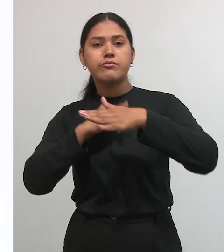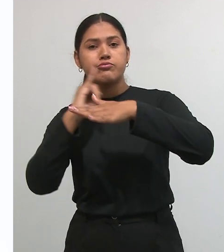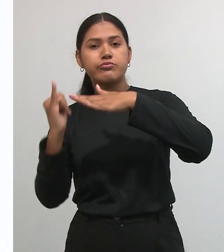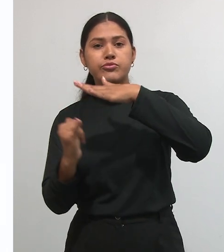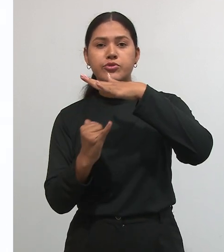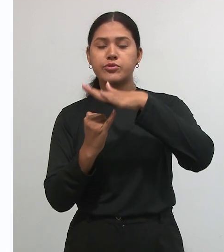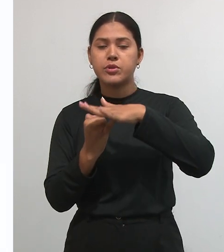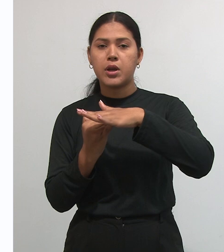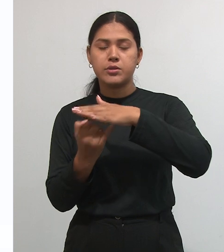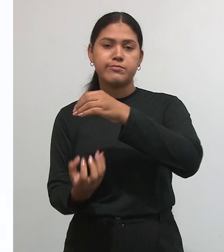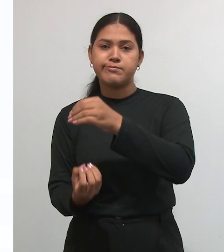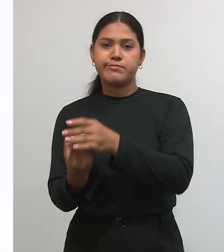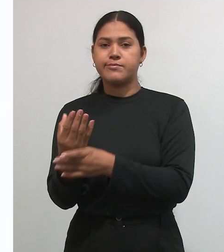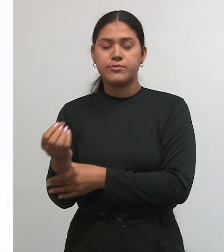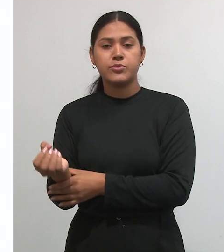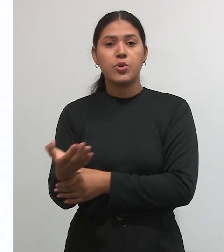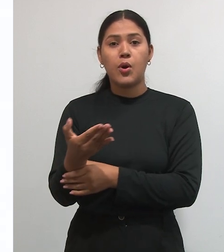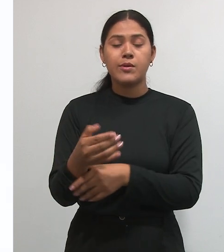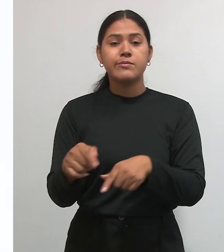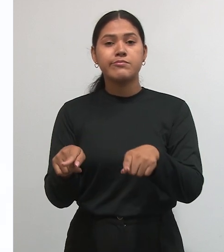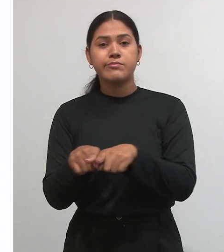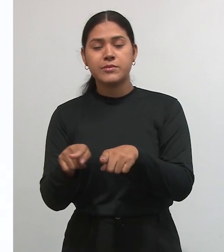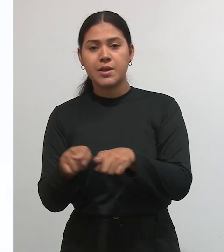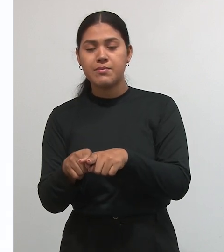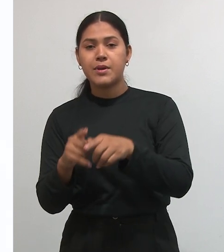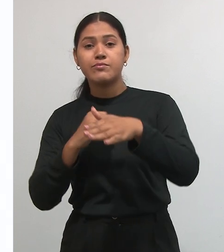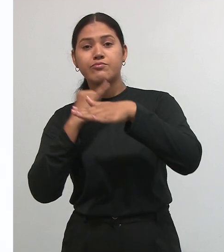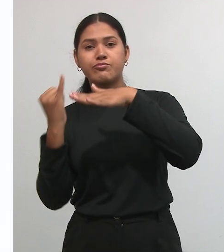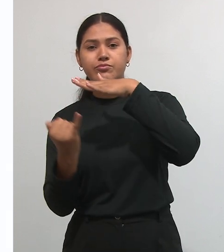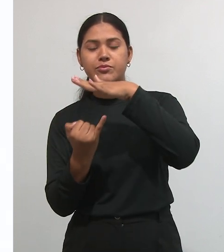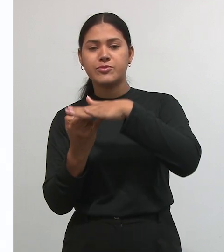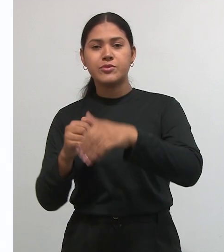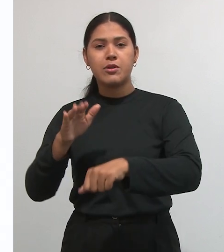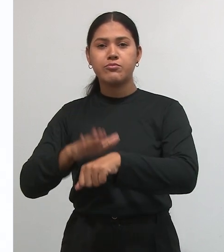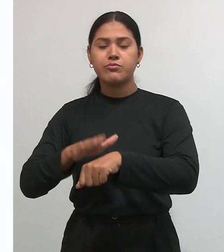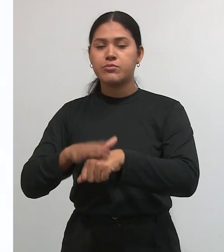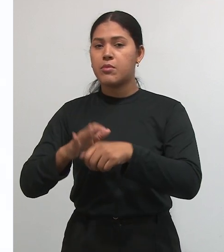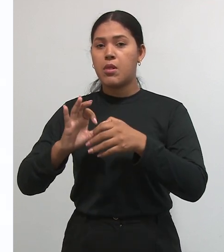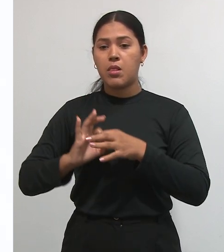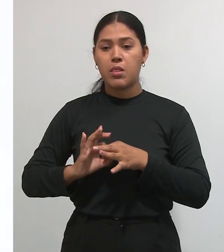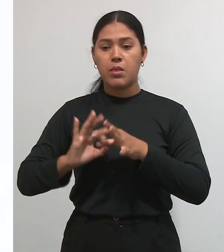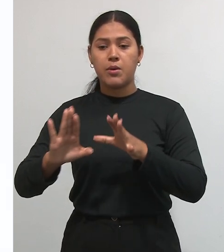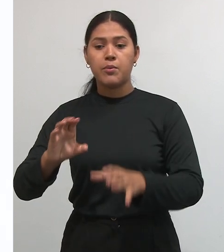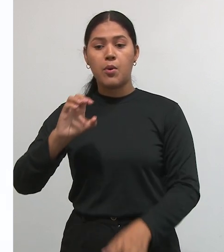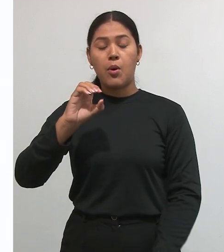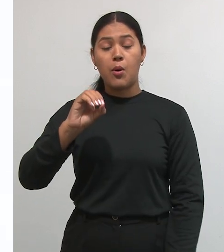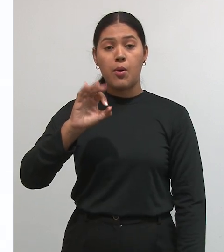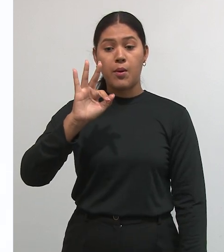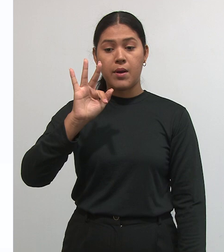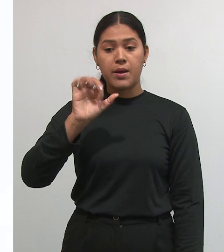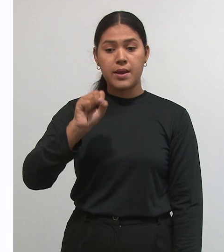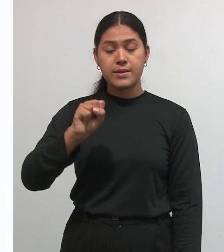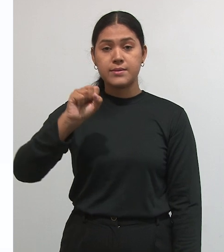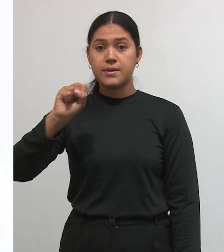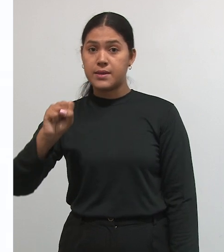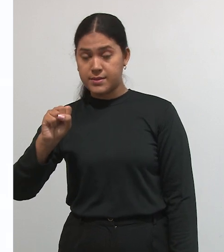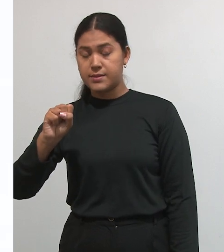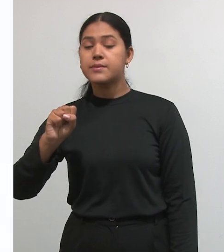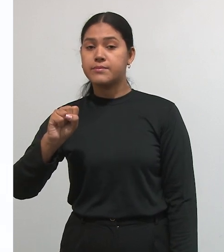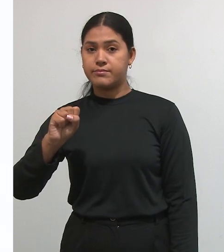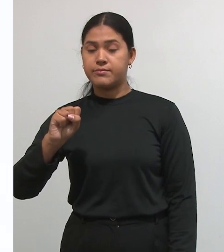estatais dependentes, tá? E as entidades aqui do F e do OSS, Orçamento de